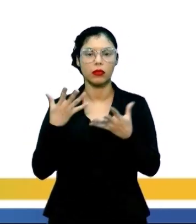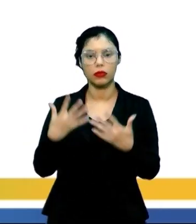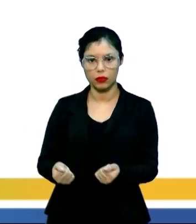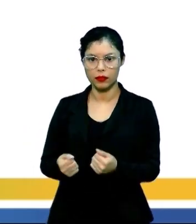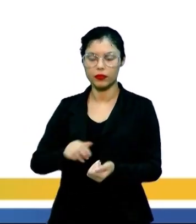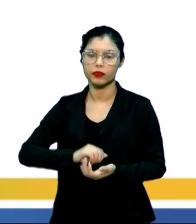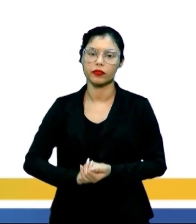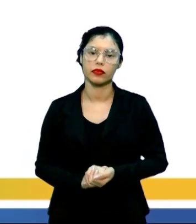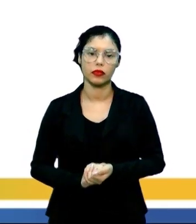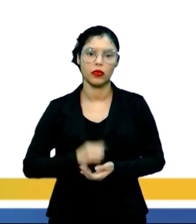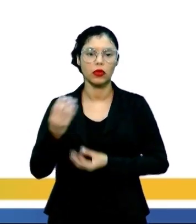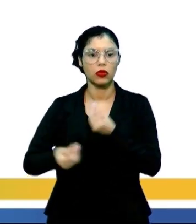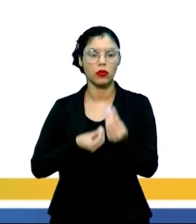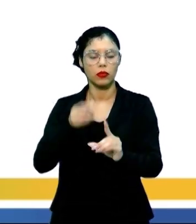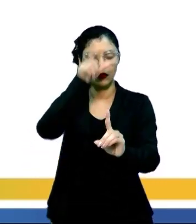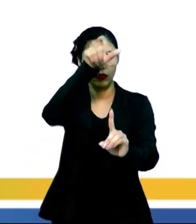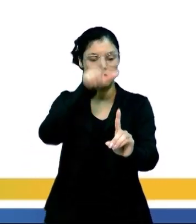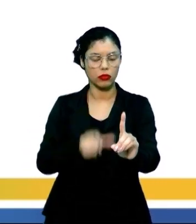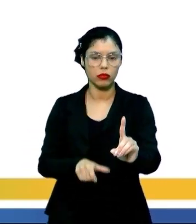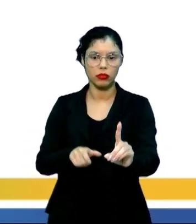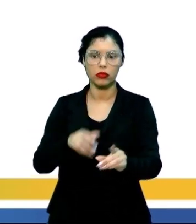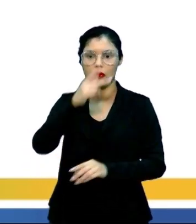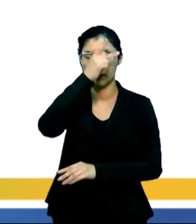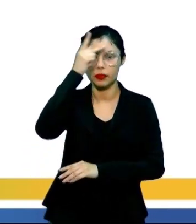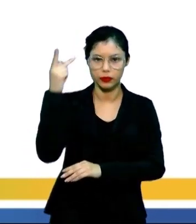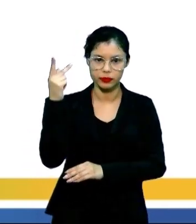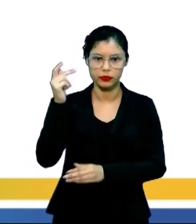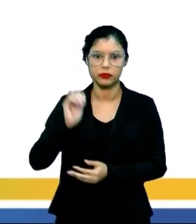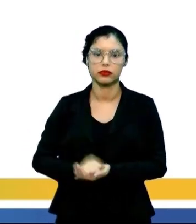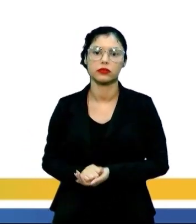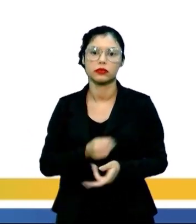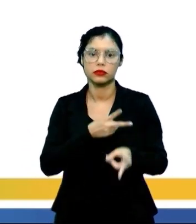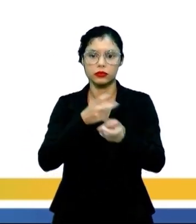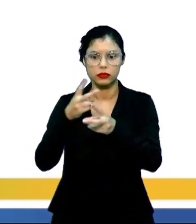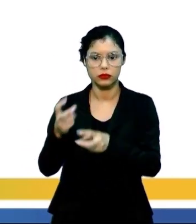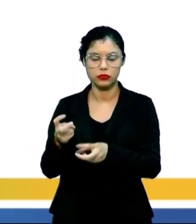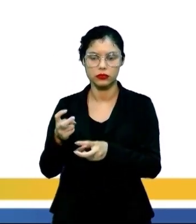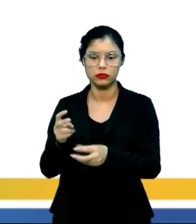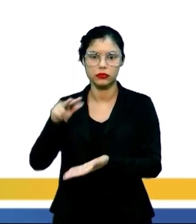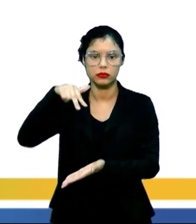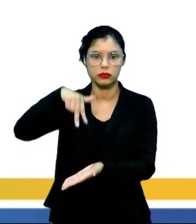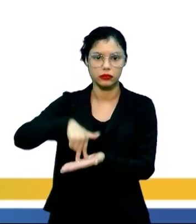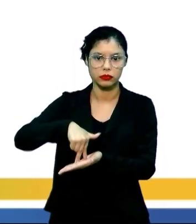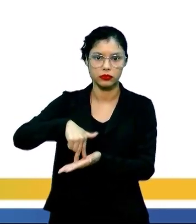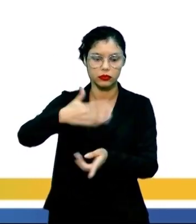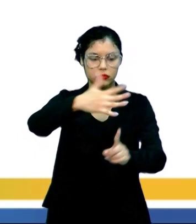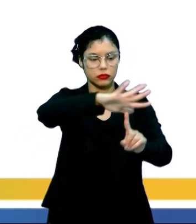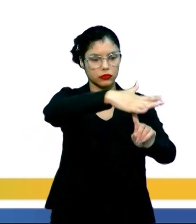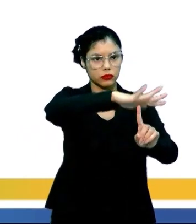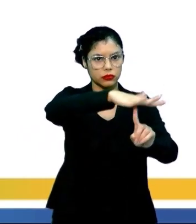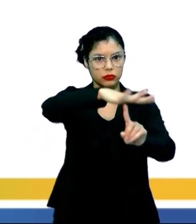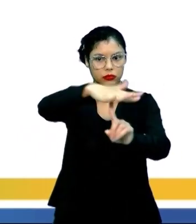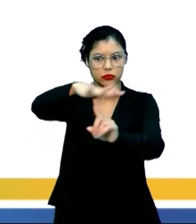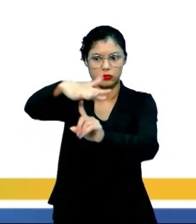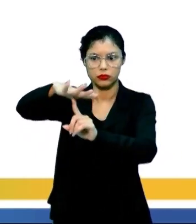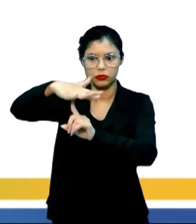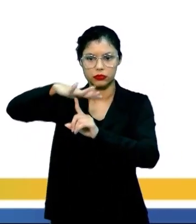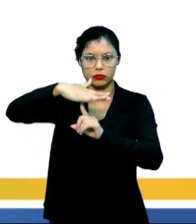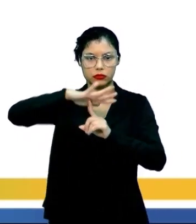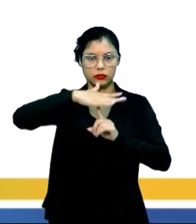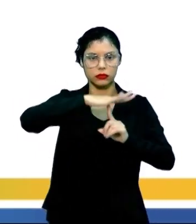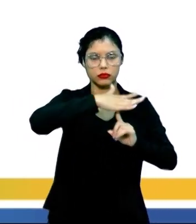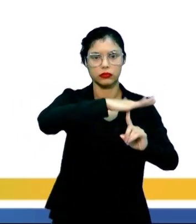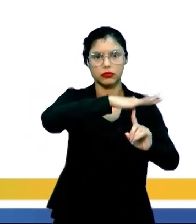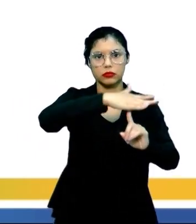adotado. Tomamos como referência uma pessoa que está parada observando um helicóptero em movimento. Nesse mesmo